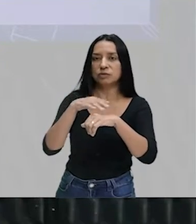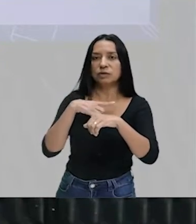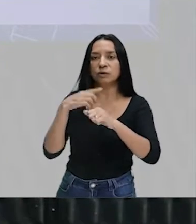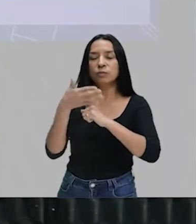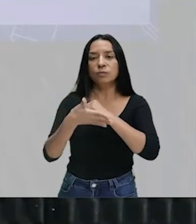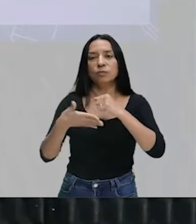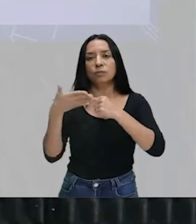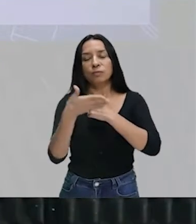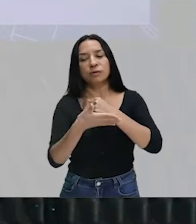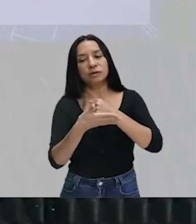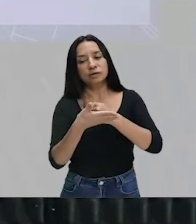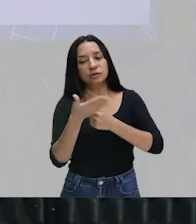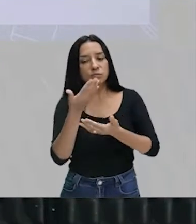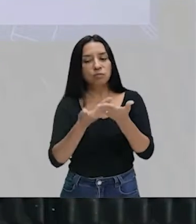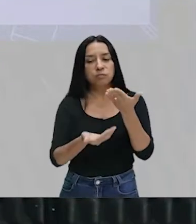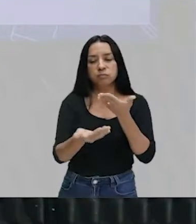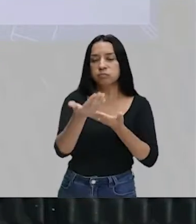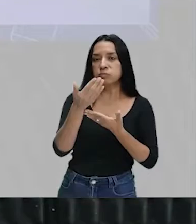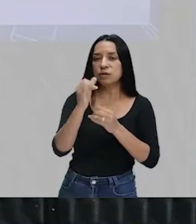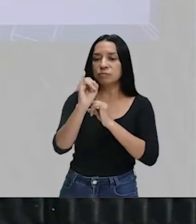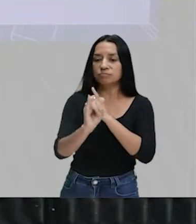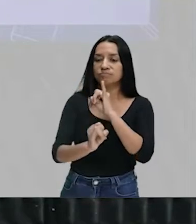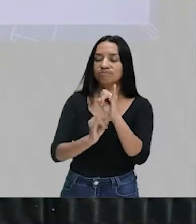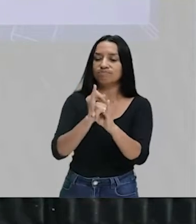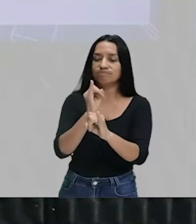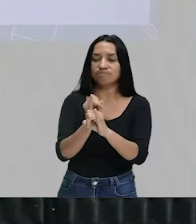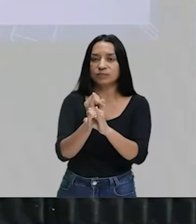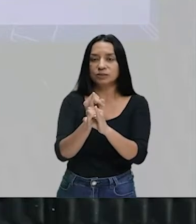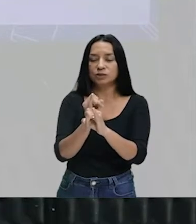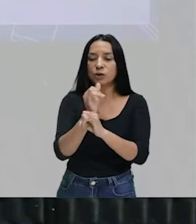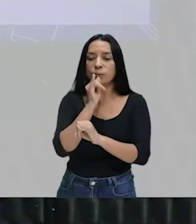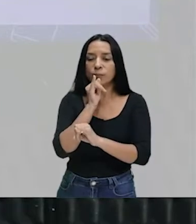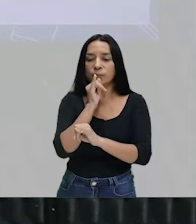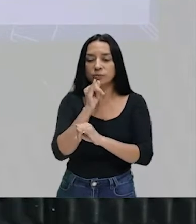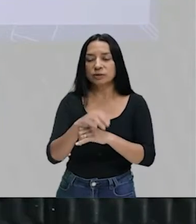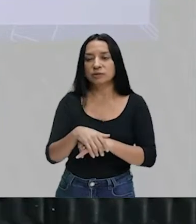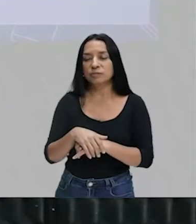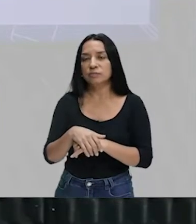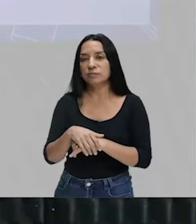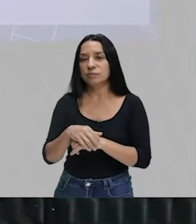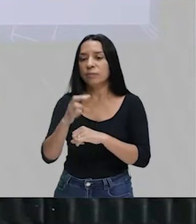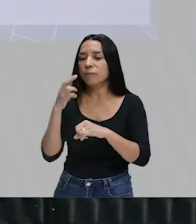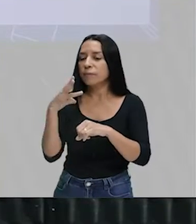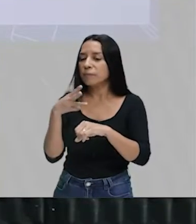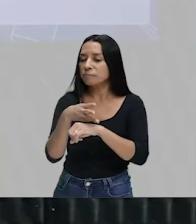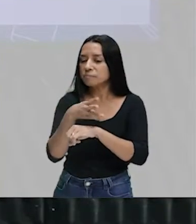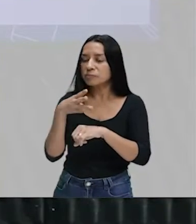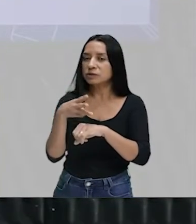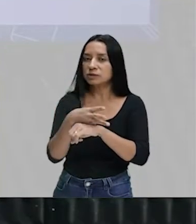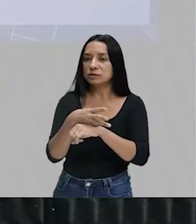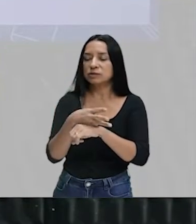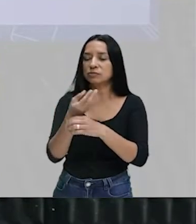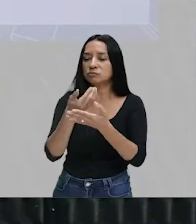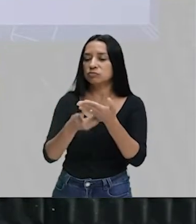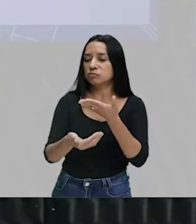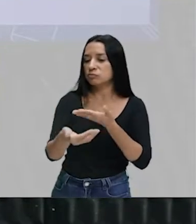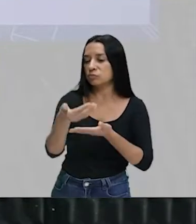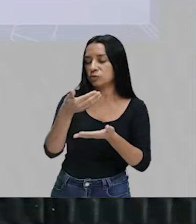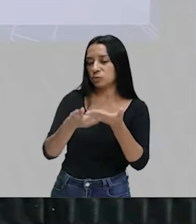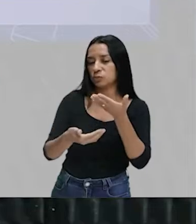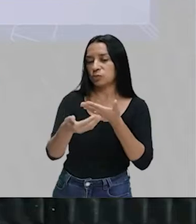como base ou como meio a internet como por exemplo mensagens que você troca casualmente